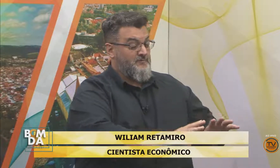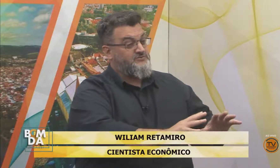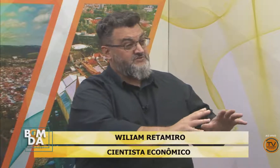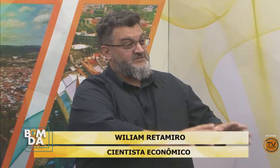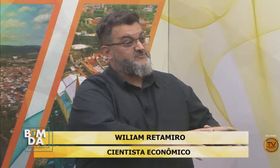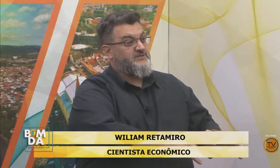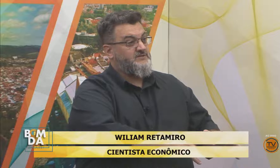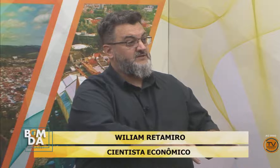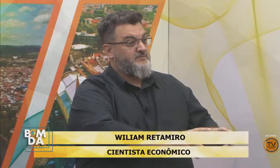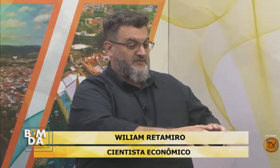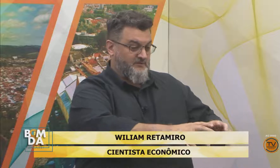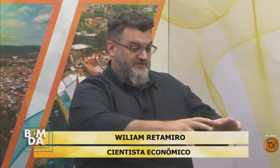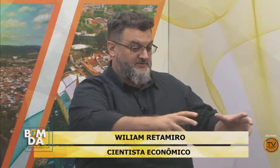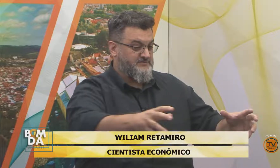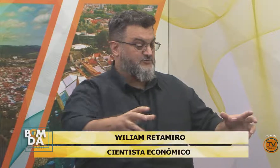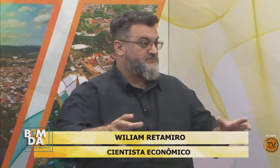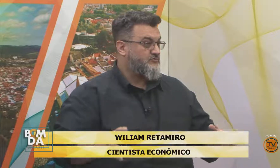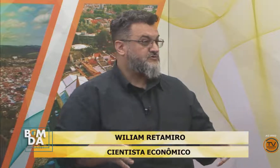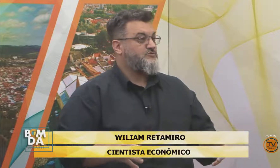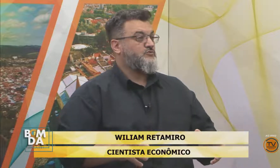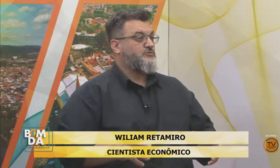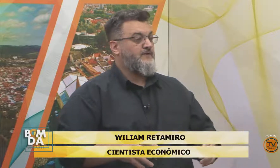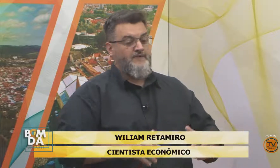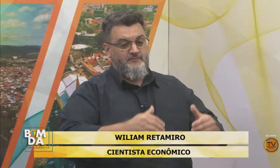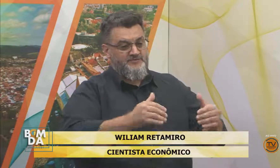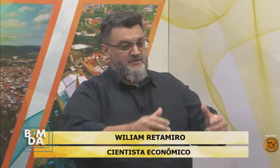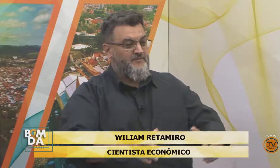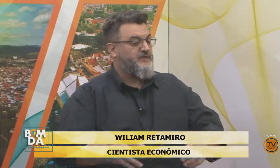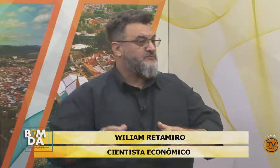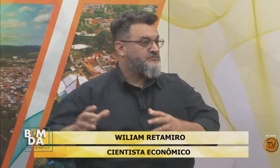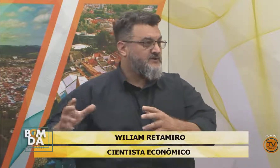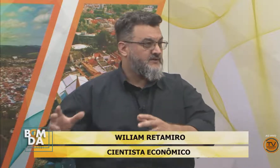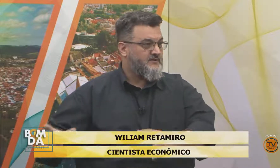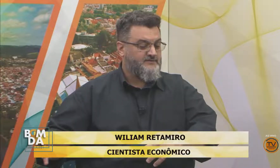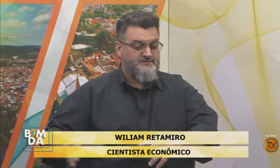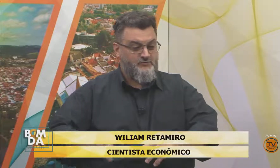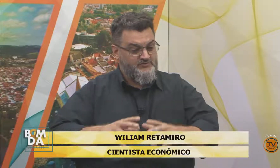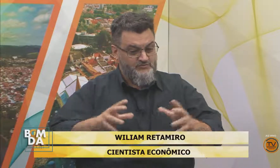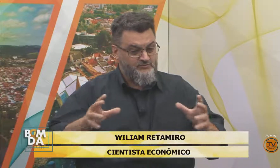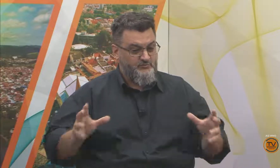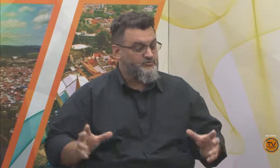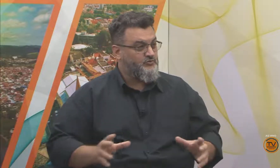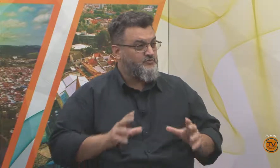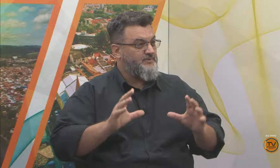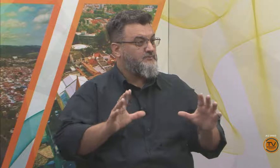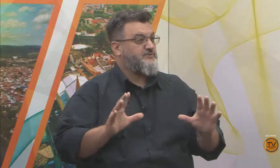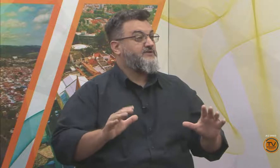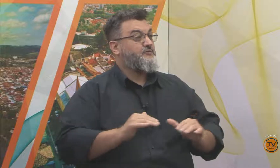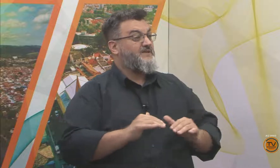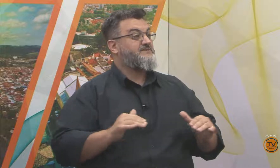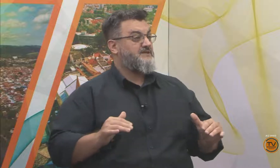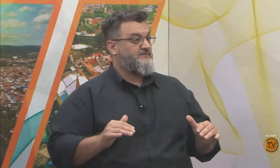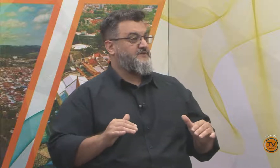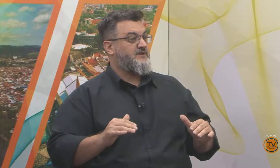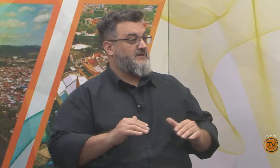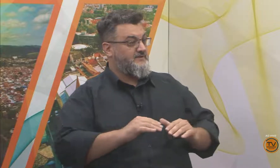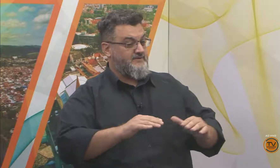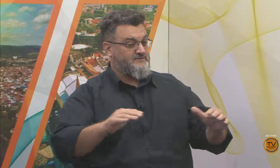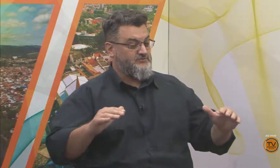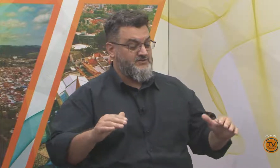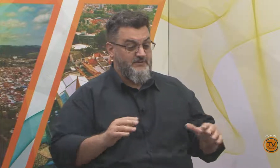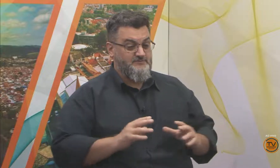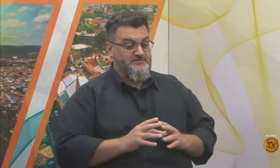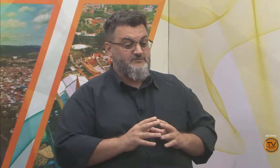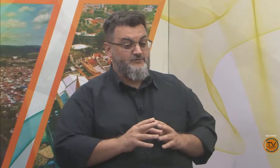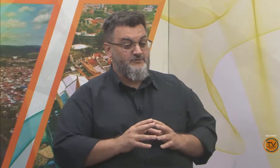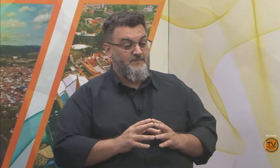família. Obviamente nós temos que atender primeiramente a situação do nosso entorno, medicamentos, né? Situações como um todo para poder ter o bem-estar familiar, né?